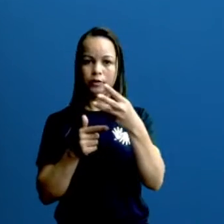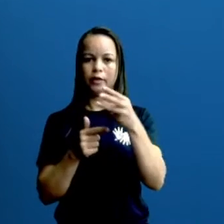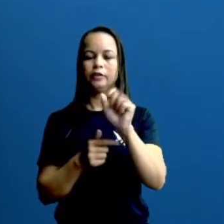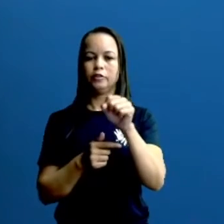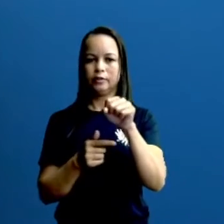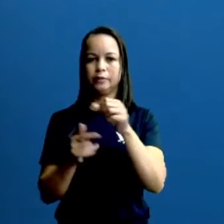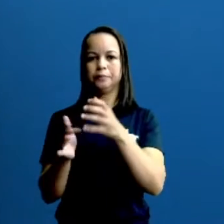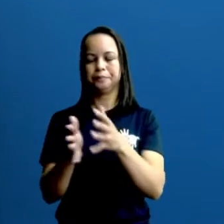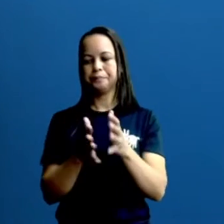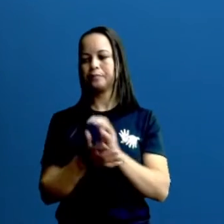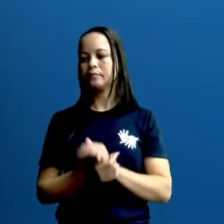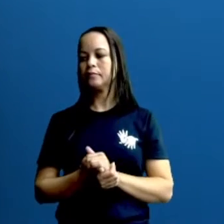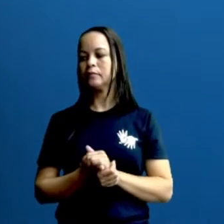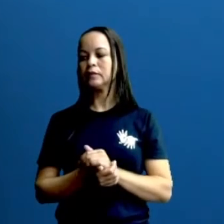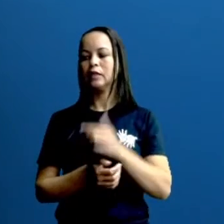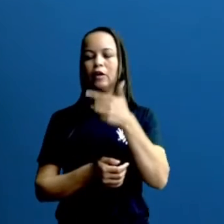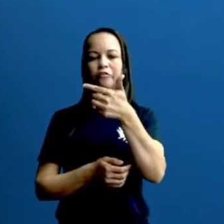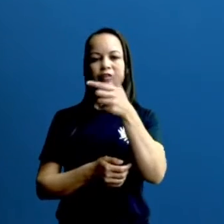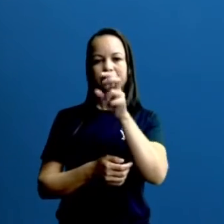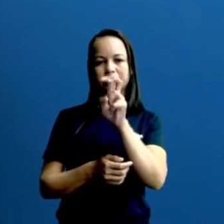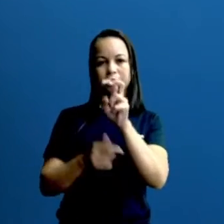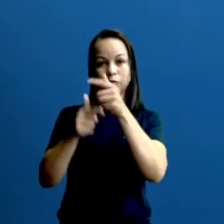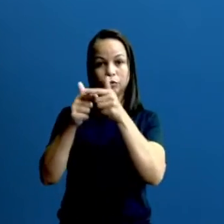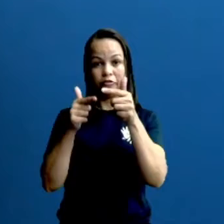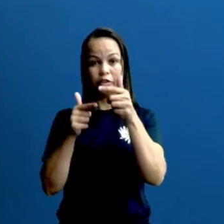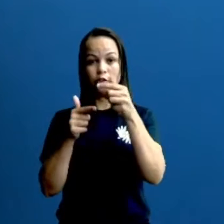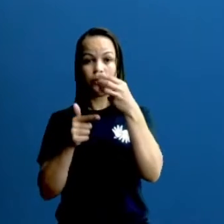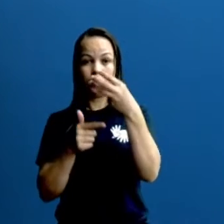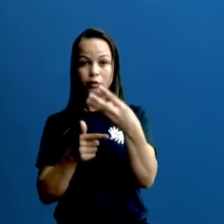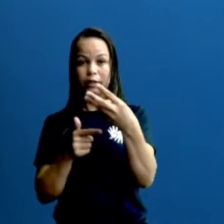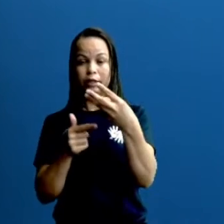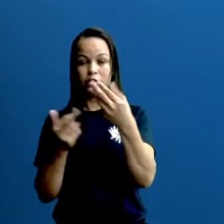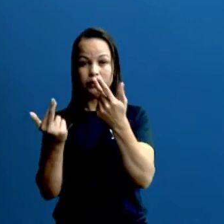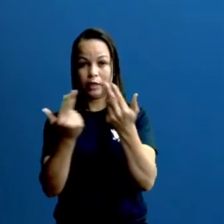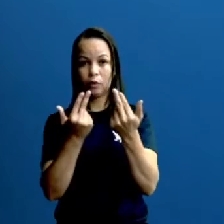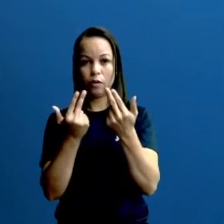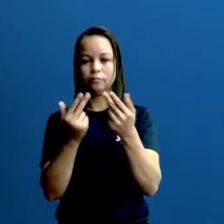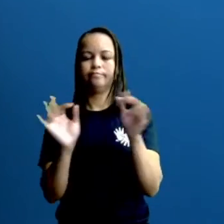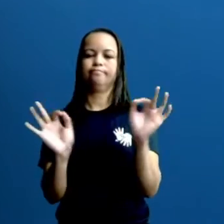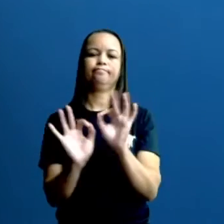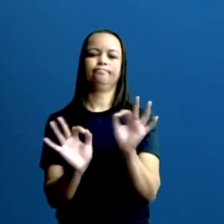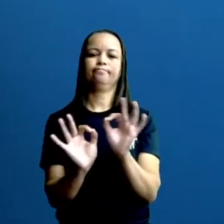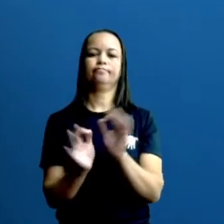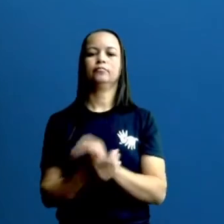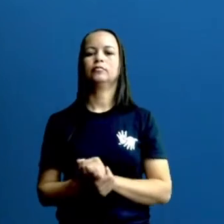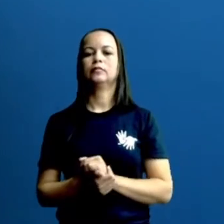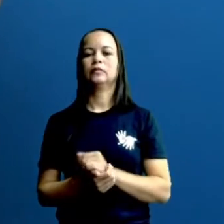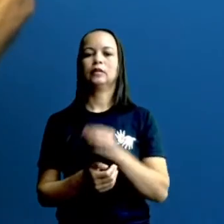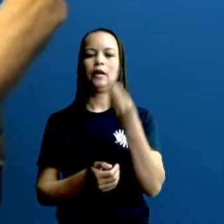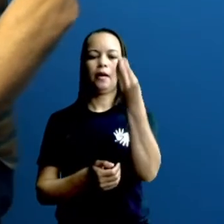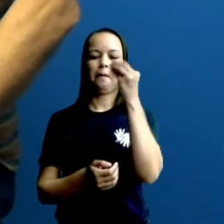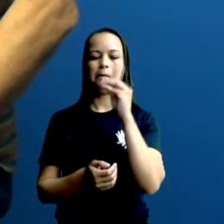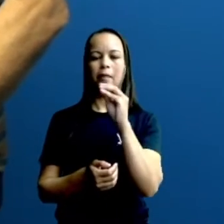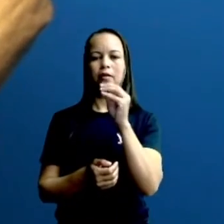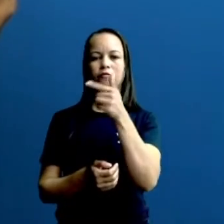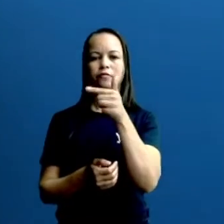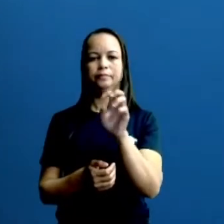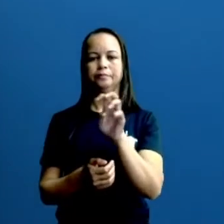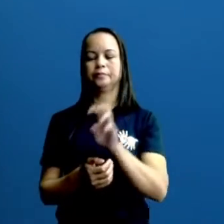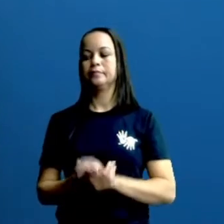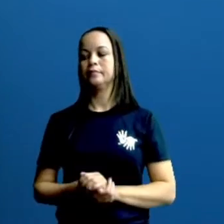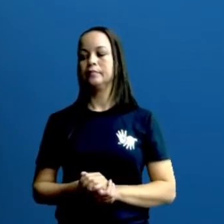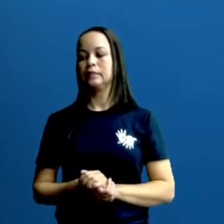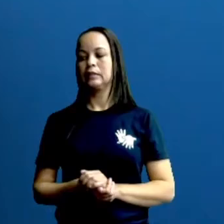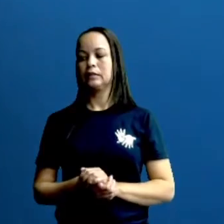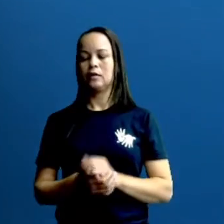por 3 dá 5. 25 dá para dividir por 3 para o resultado dar inteiro? Não. Repete o 25.